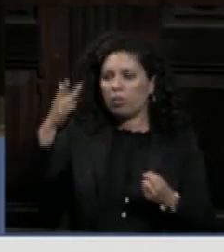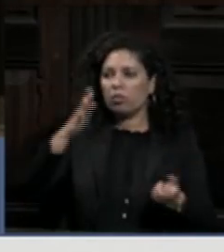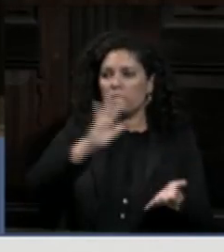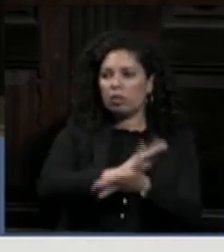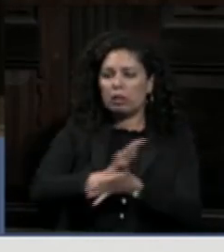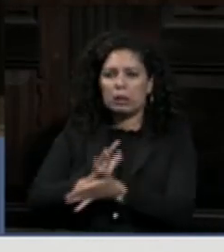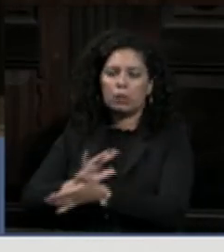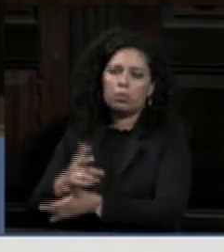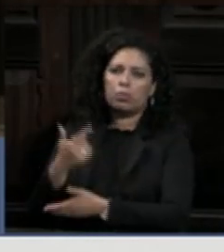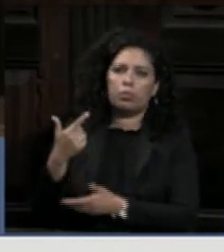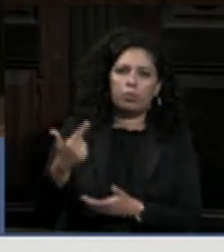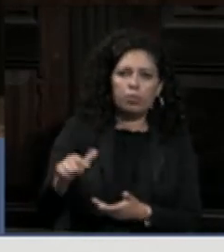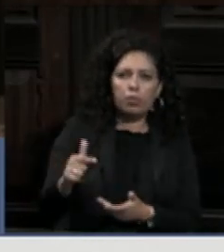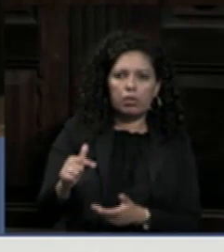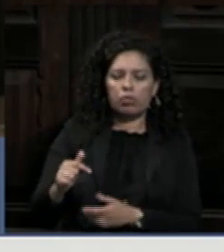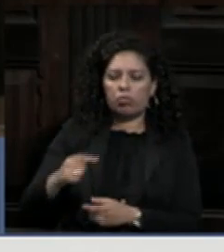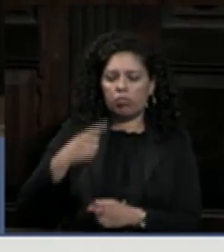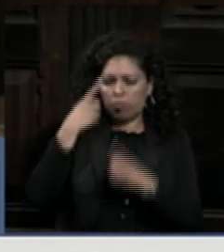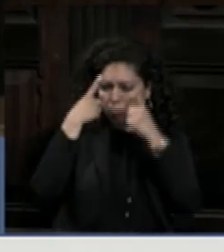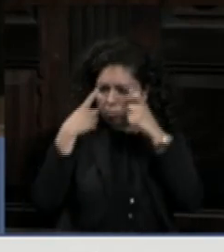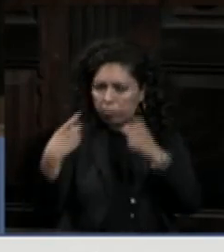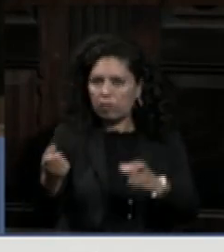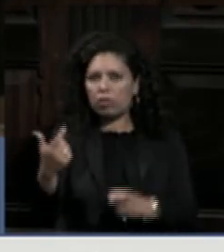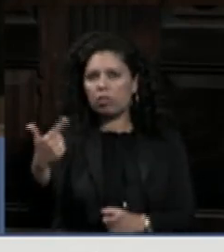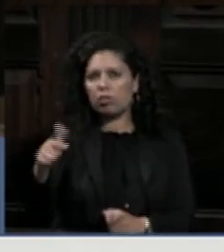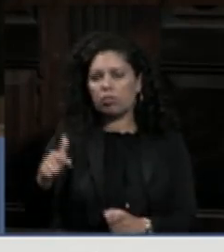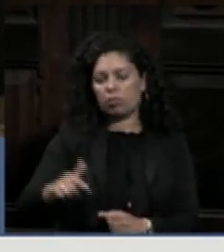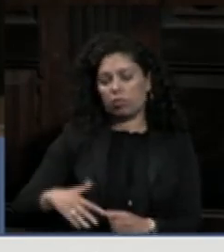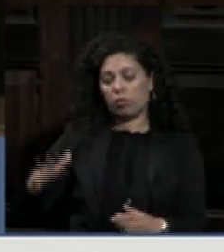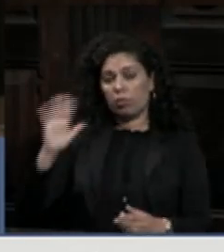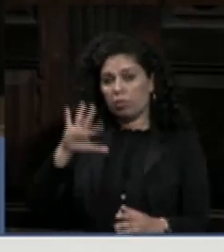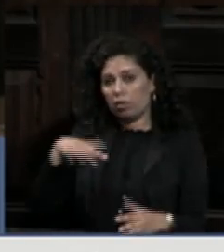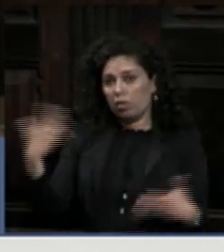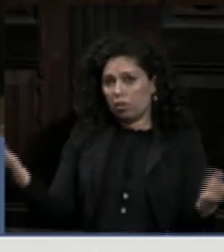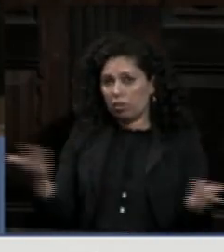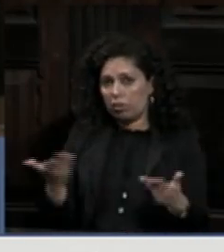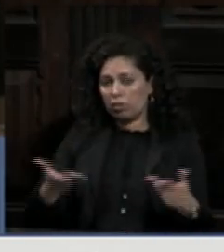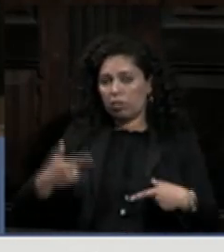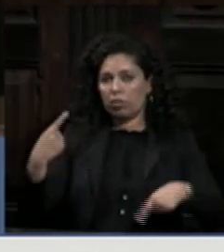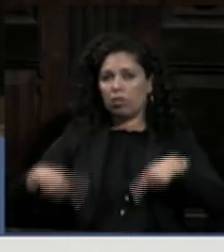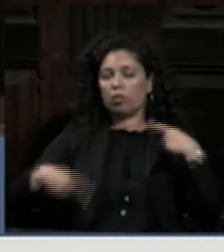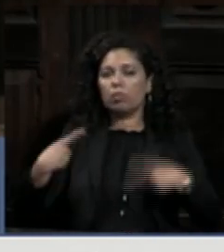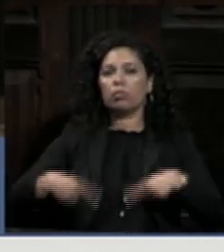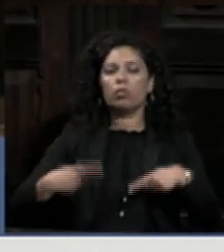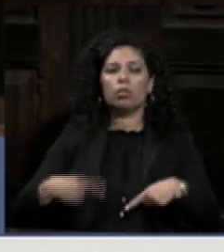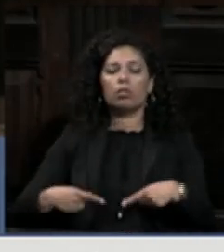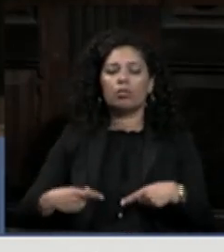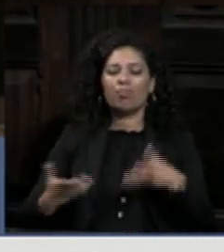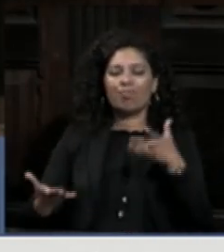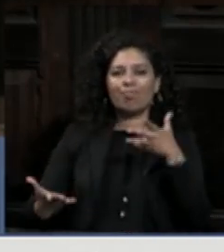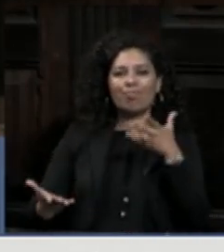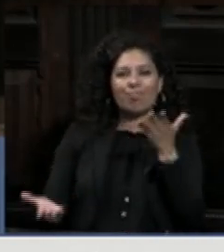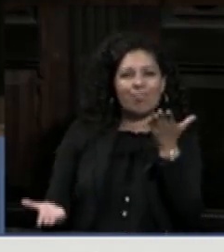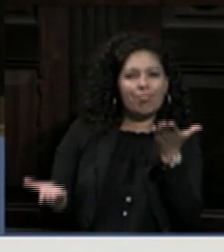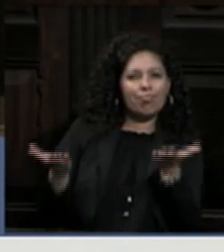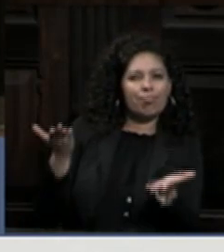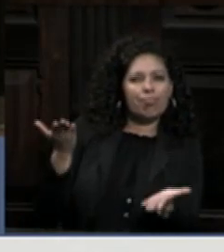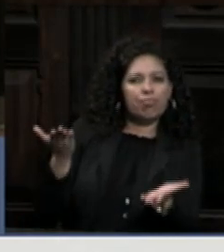e neste momento na política o equilíbrio